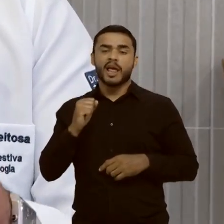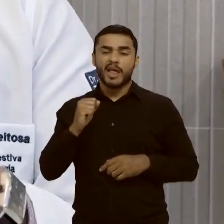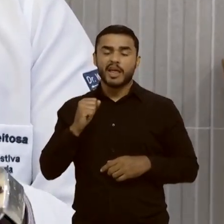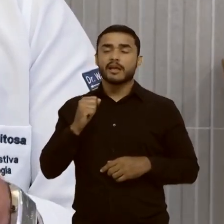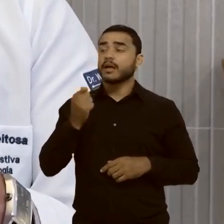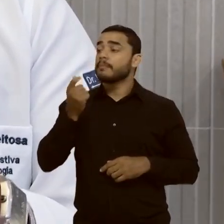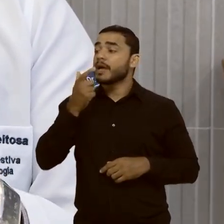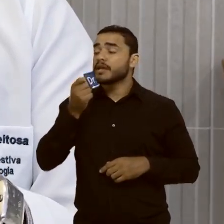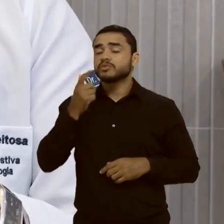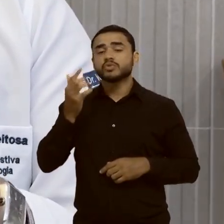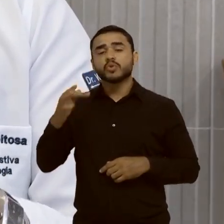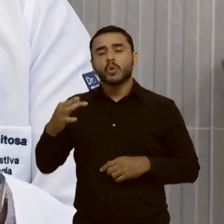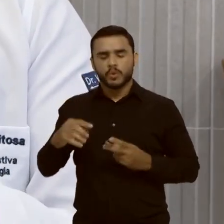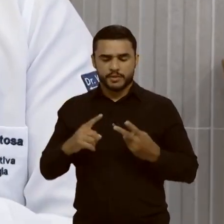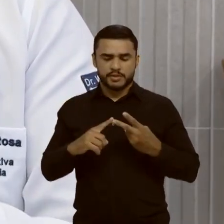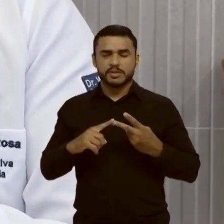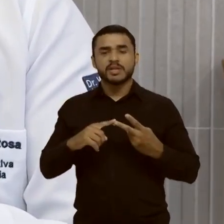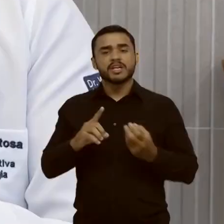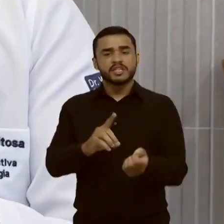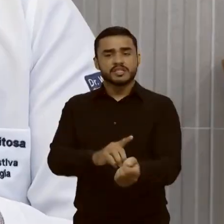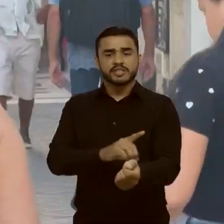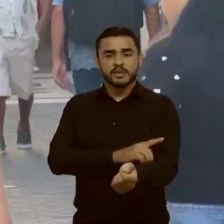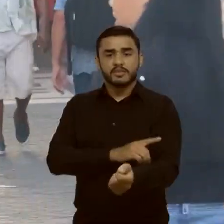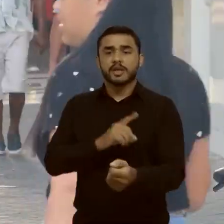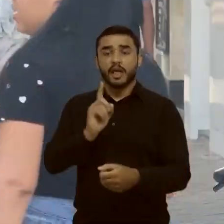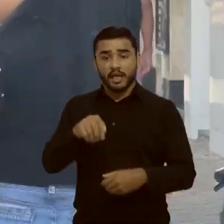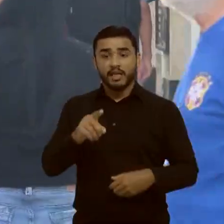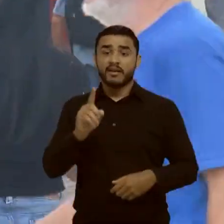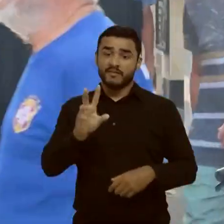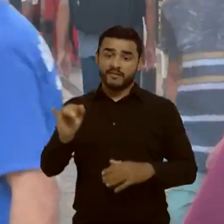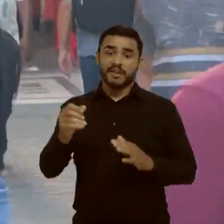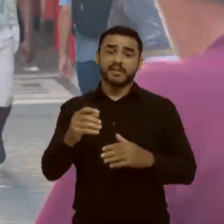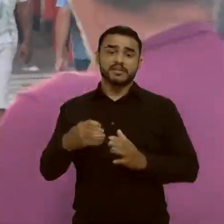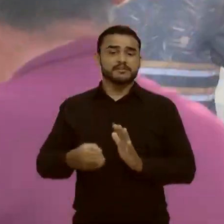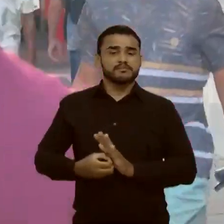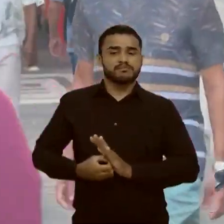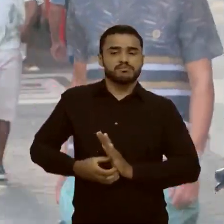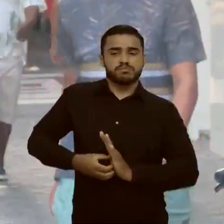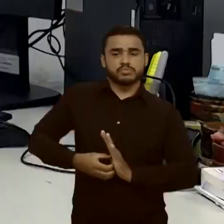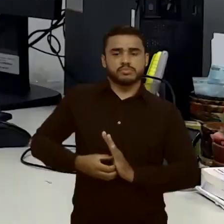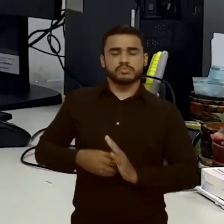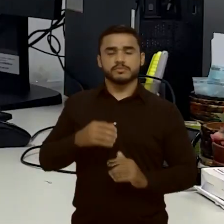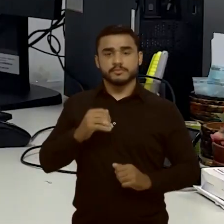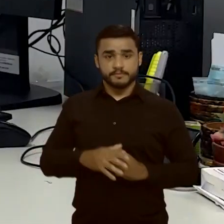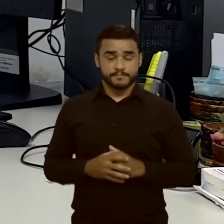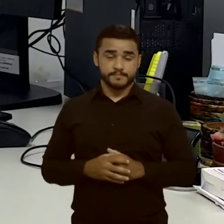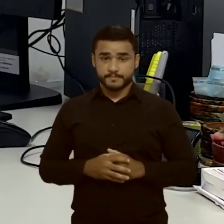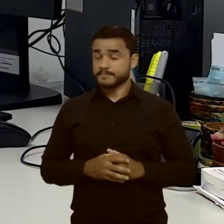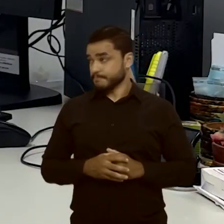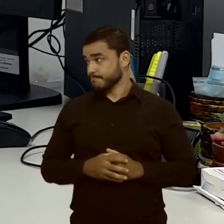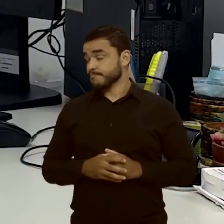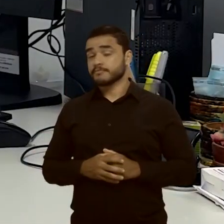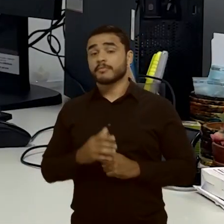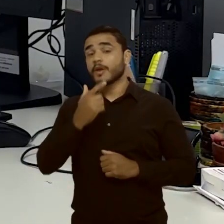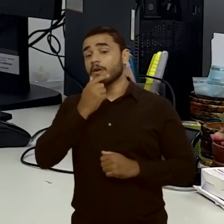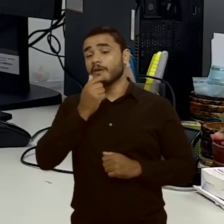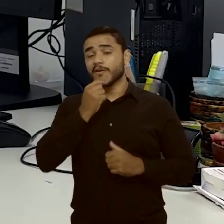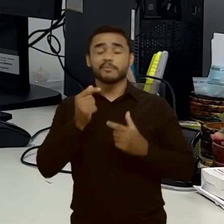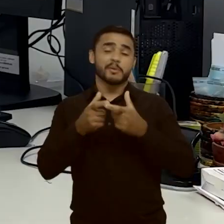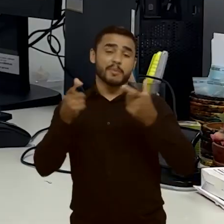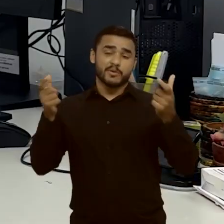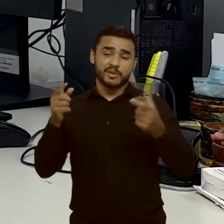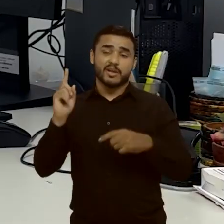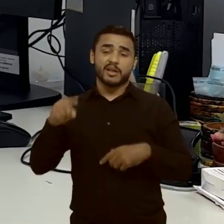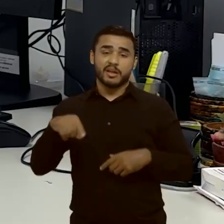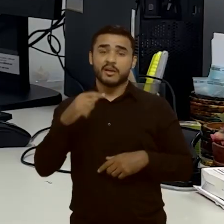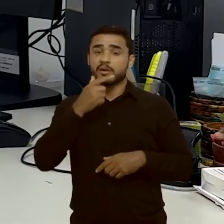Então, normalmente são pacientes que já têm essa fragilidade. O perfil dos pacientes é variado. Os homens são mais frequentemente acometidos pelas